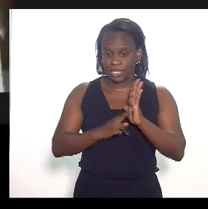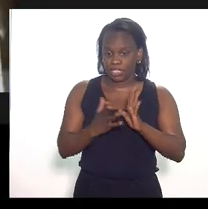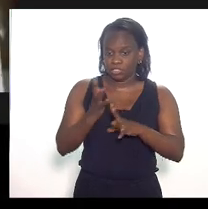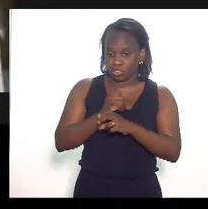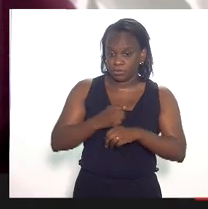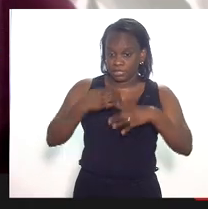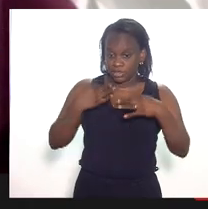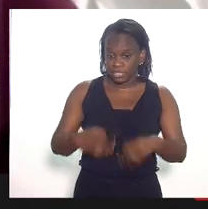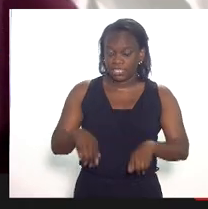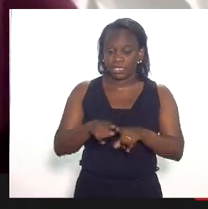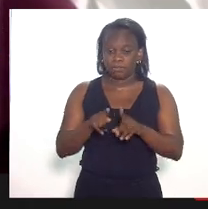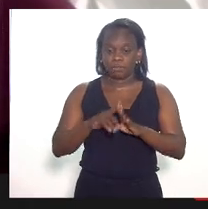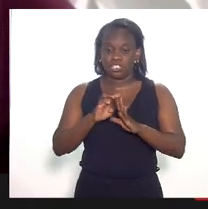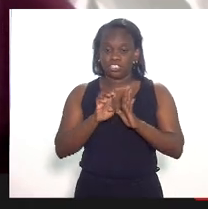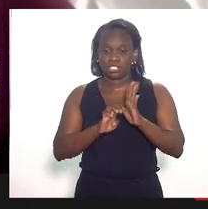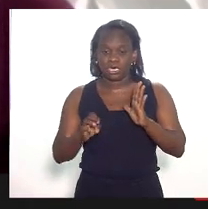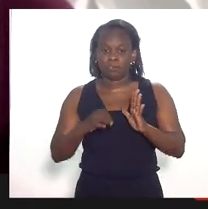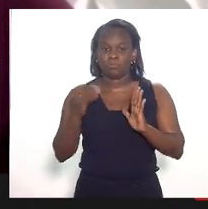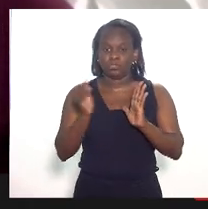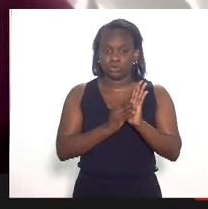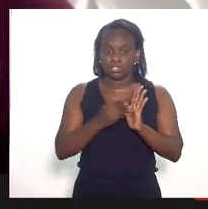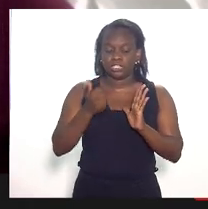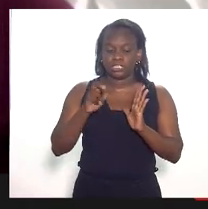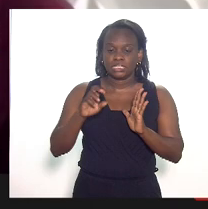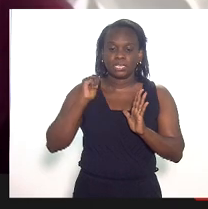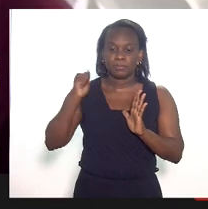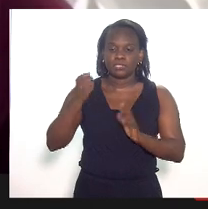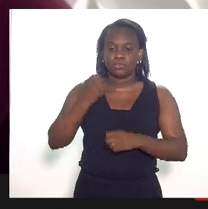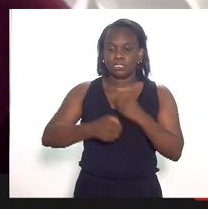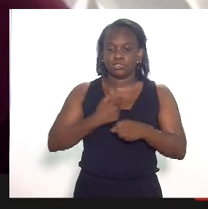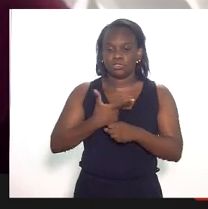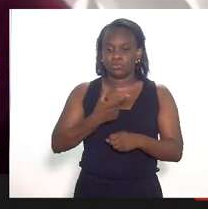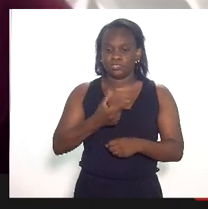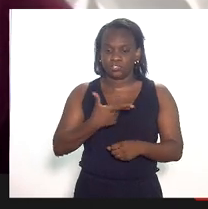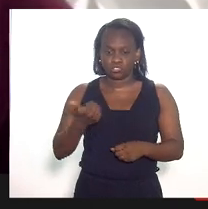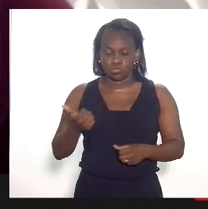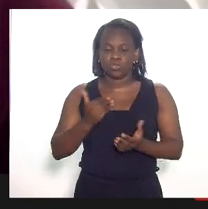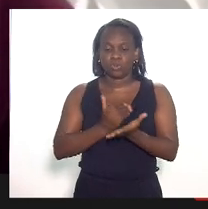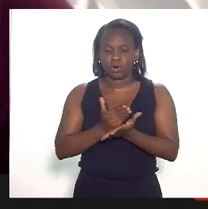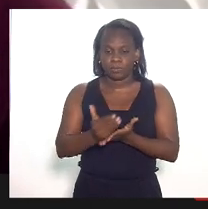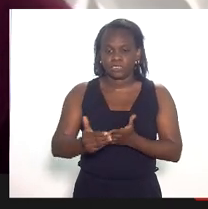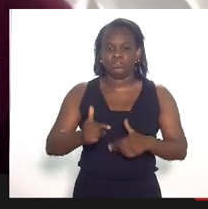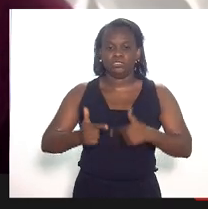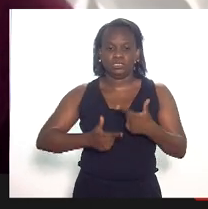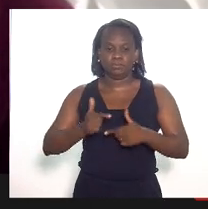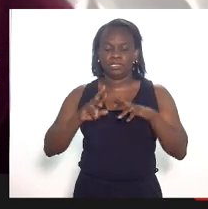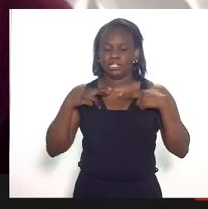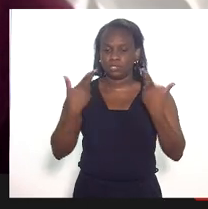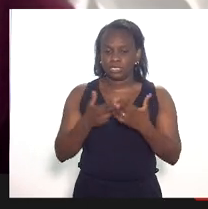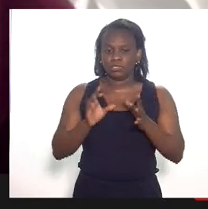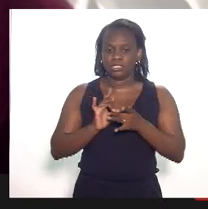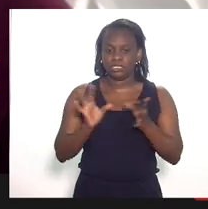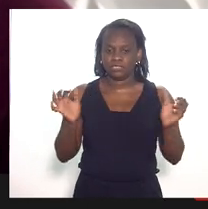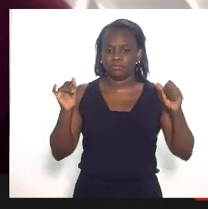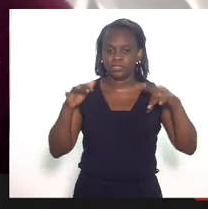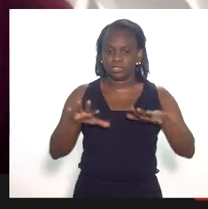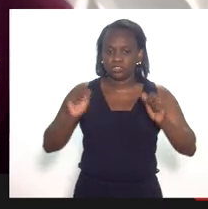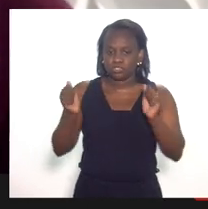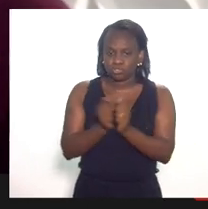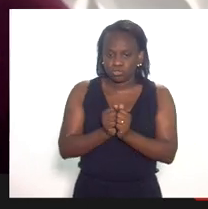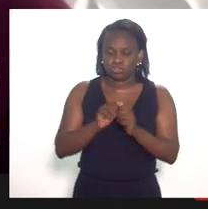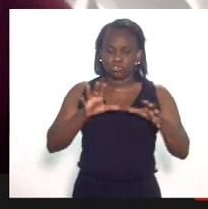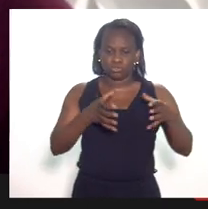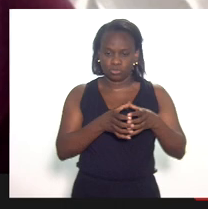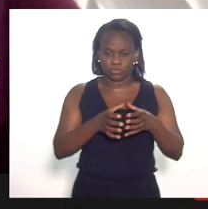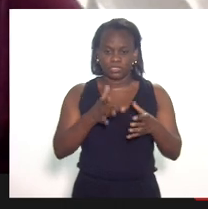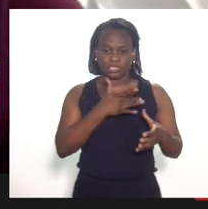edital publicado em 5 de abril de 2021, declaro abertos os trabalhos da audiência pública conjunta da